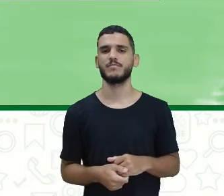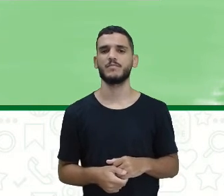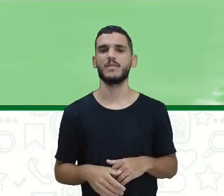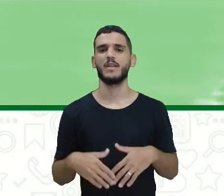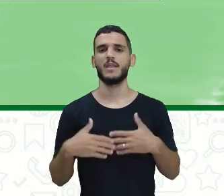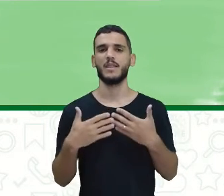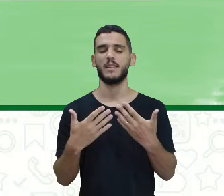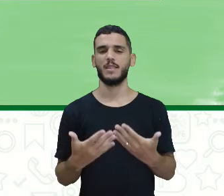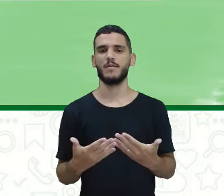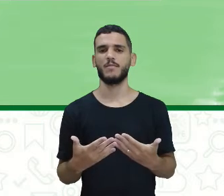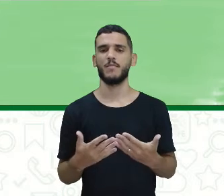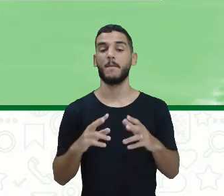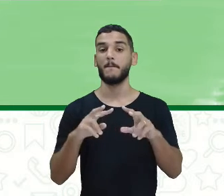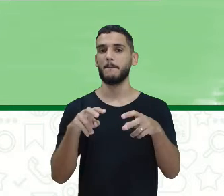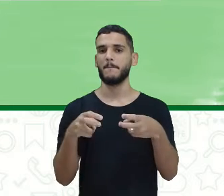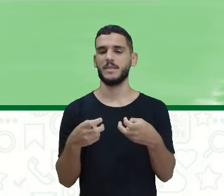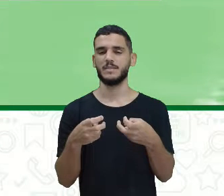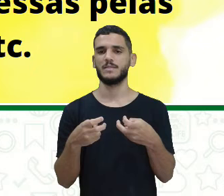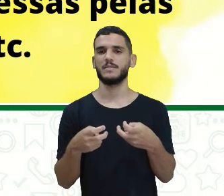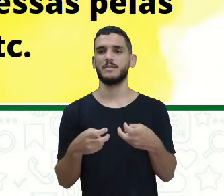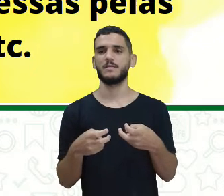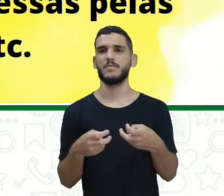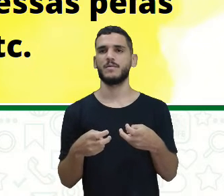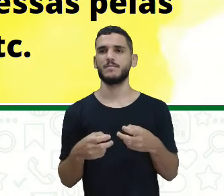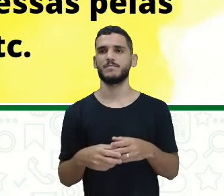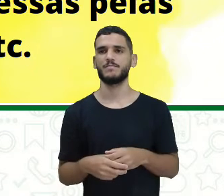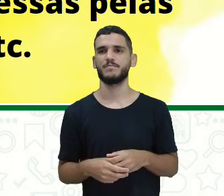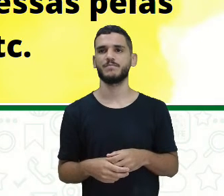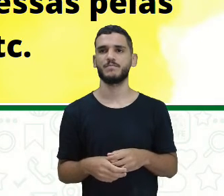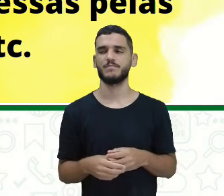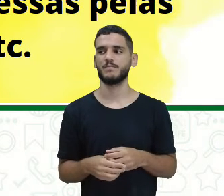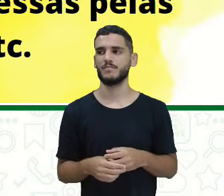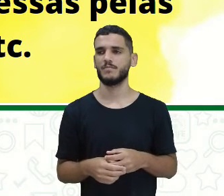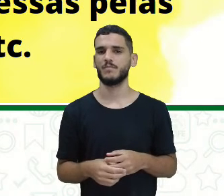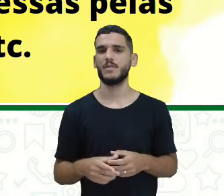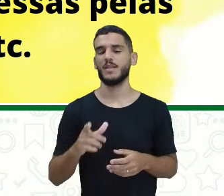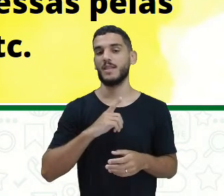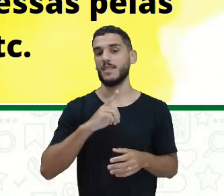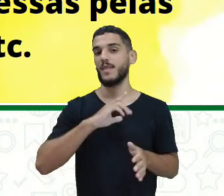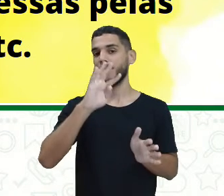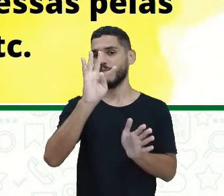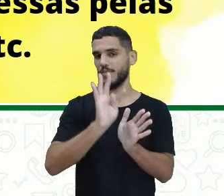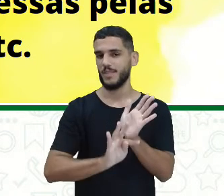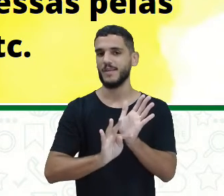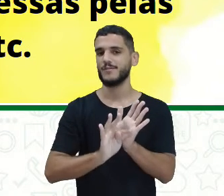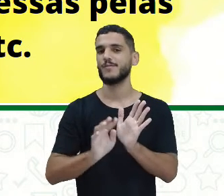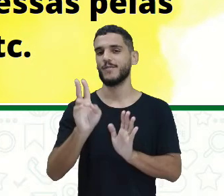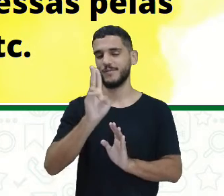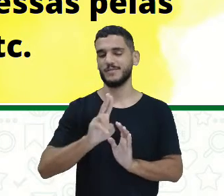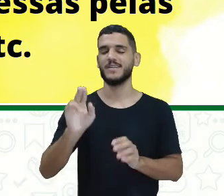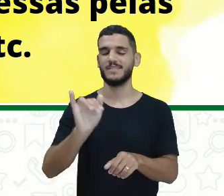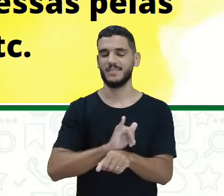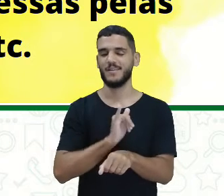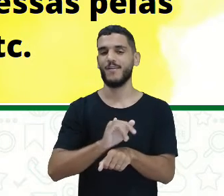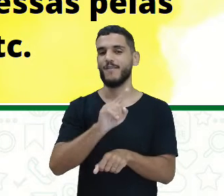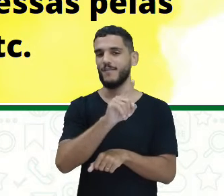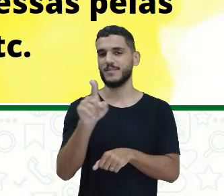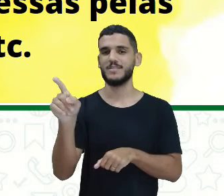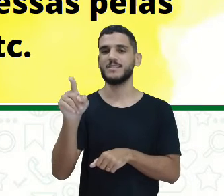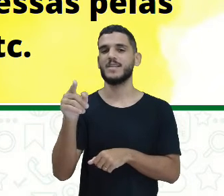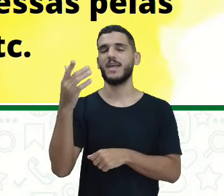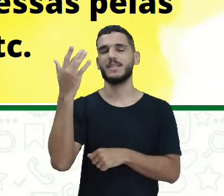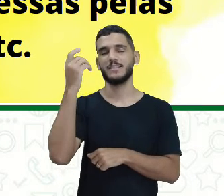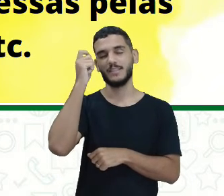Então, olha só. Eu tenho aí esse texto que eu coloquei só para vocês terem